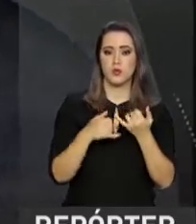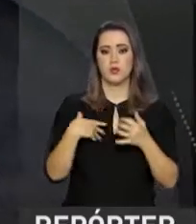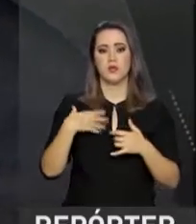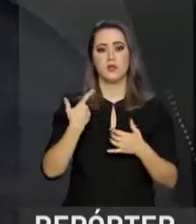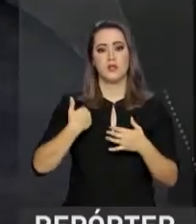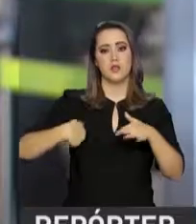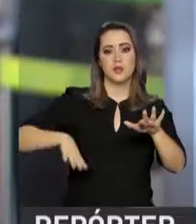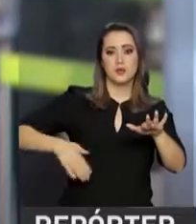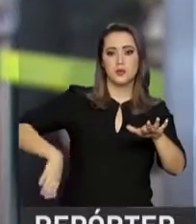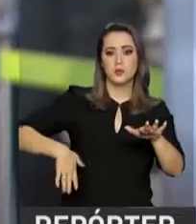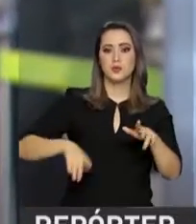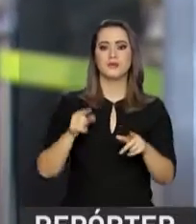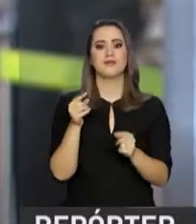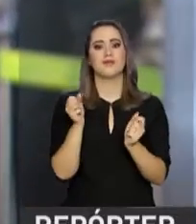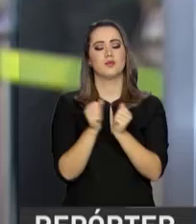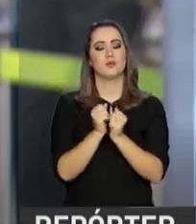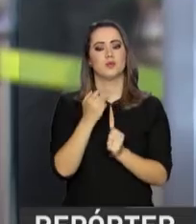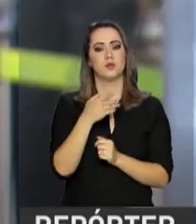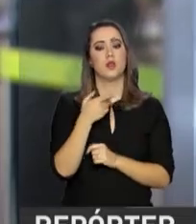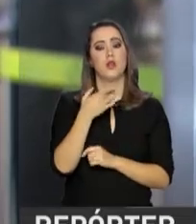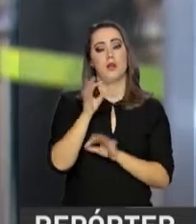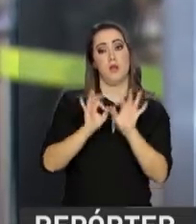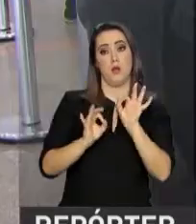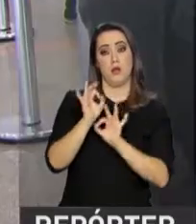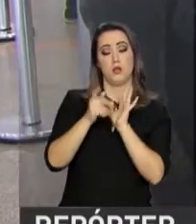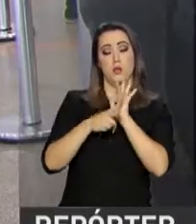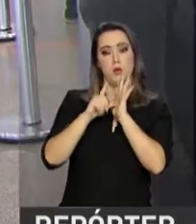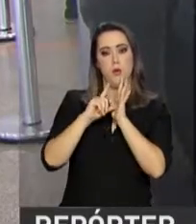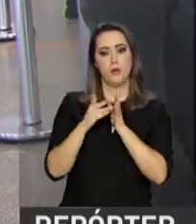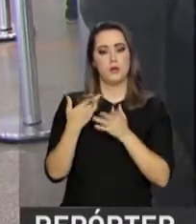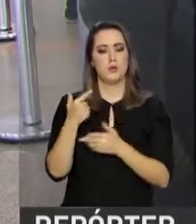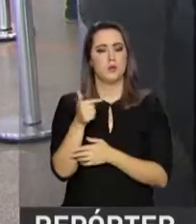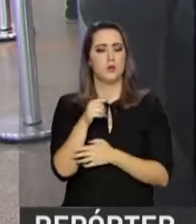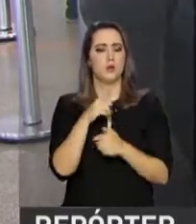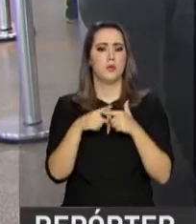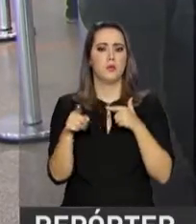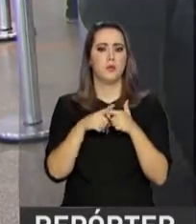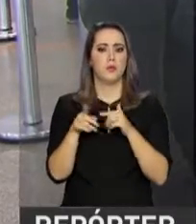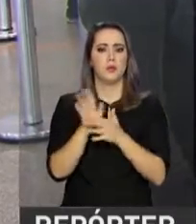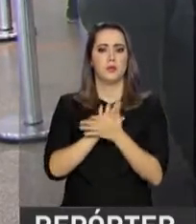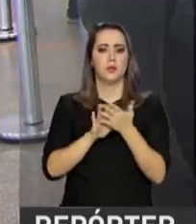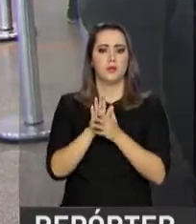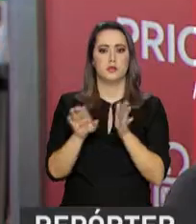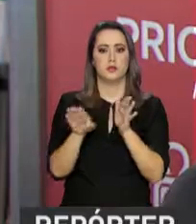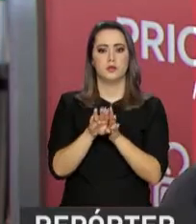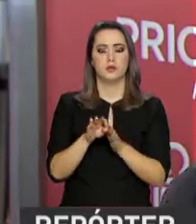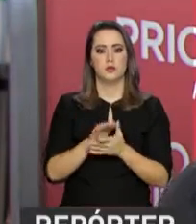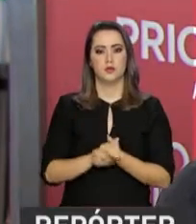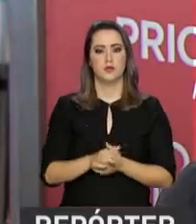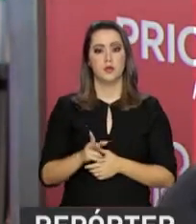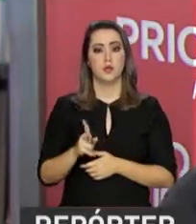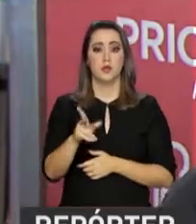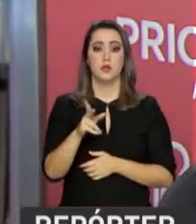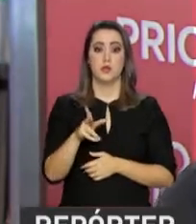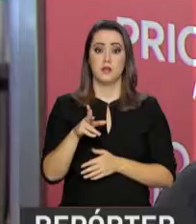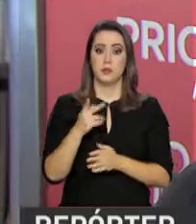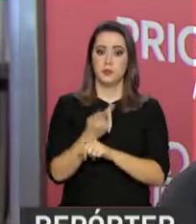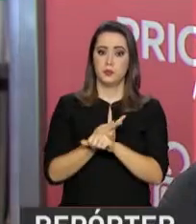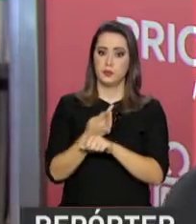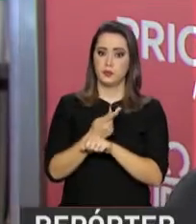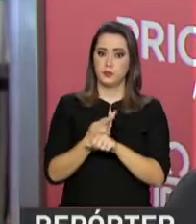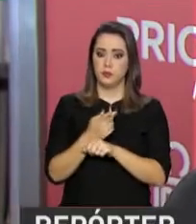de praia. E a mãe se organizou com antecedência para não ter problemas na hora do embarque. Eu sempre procuro, porque eu sei